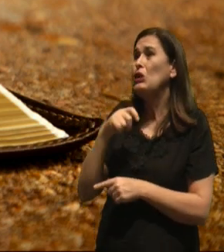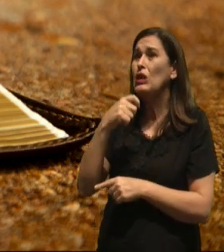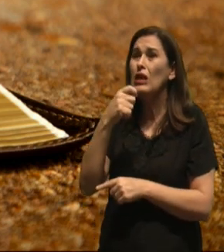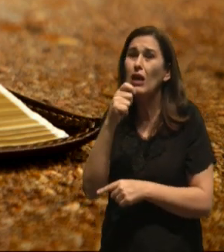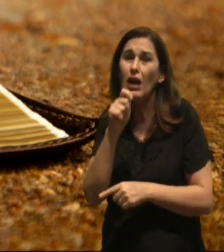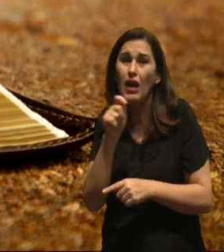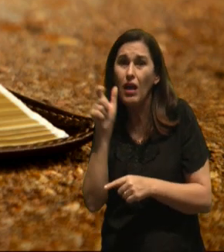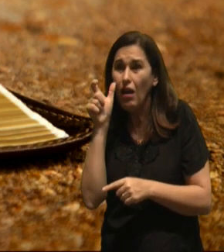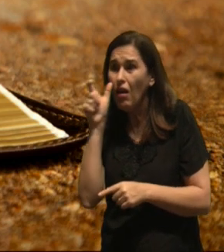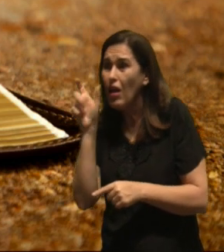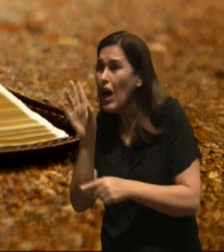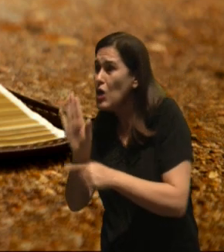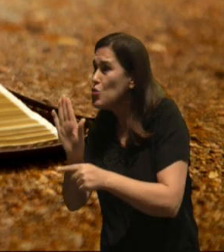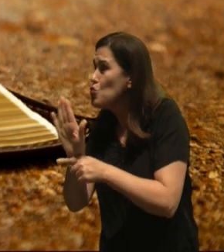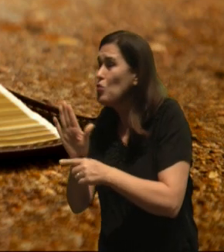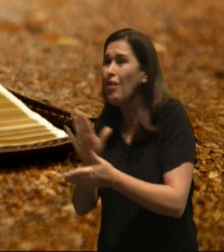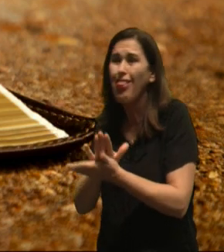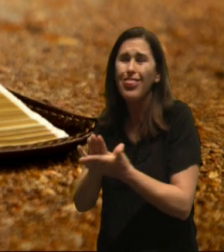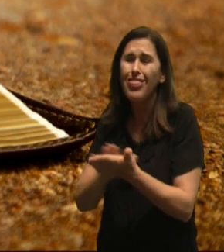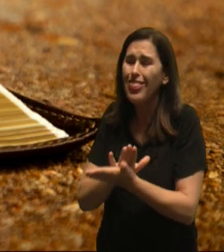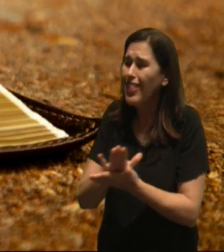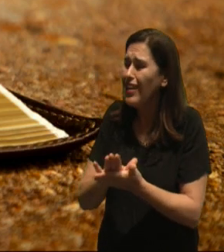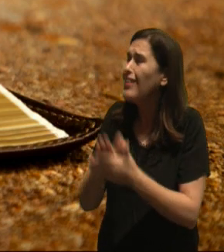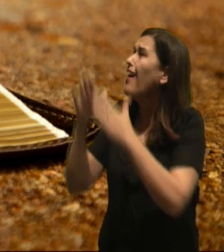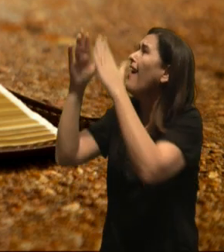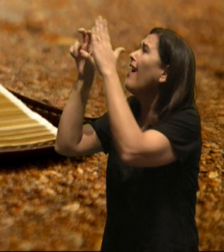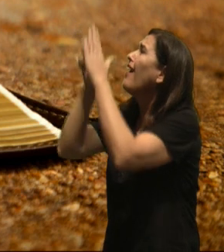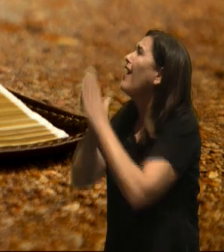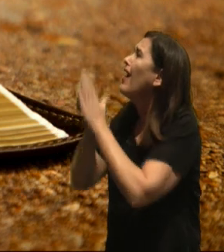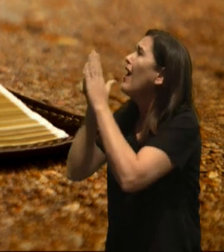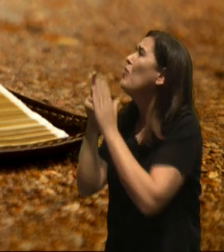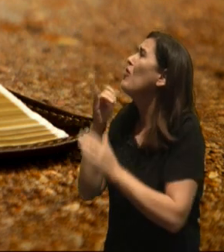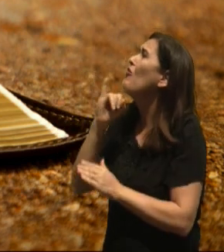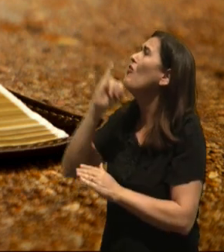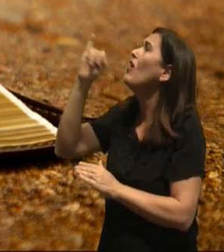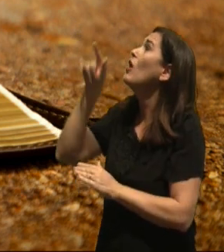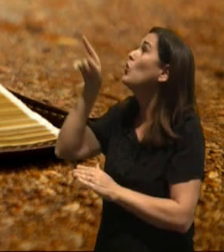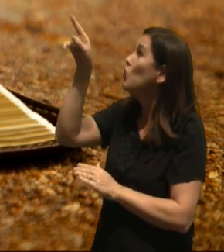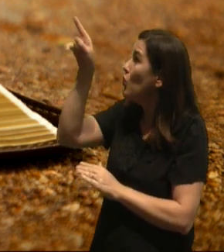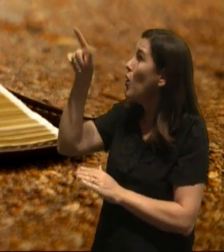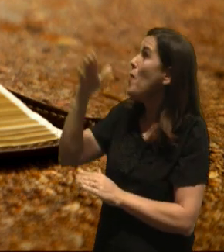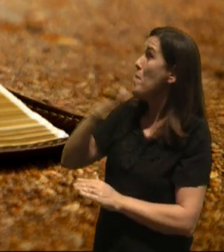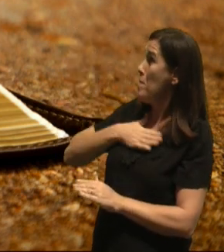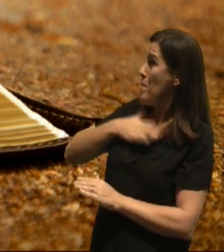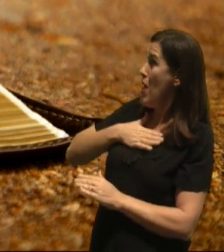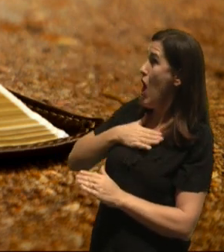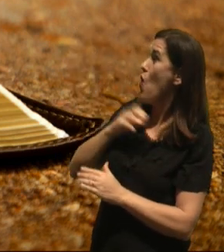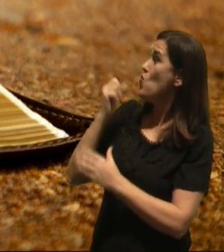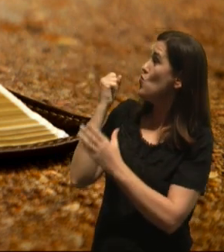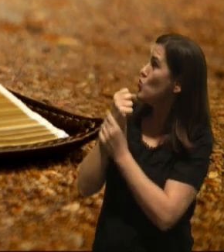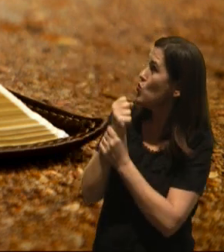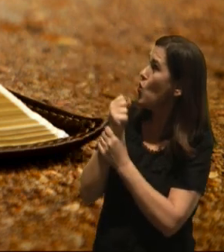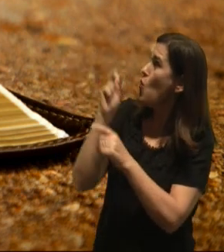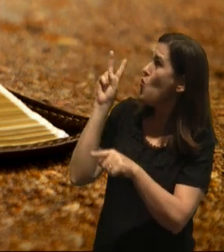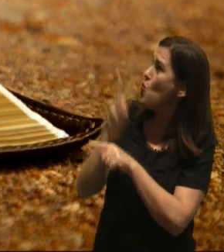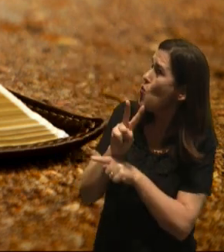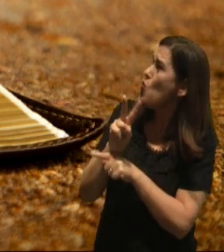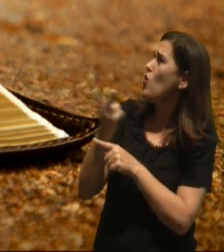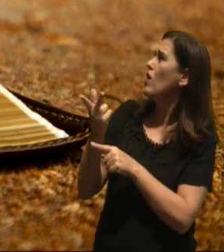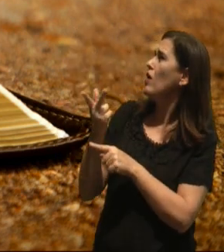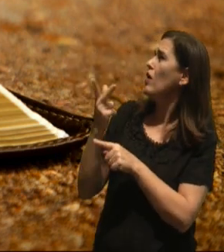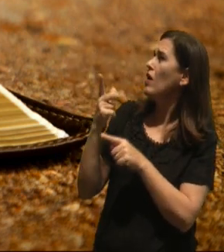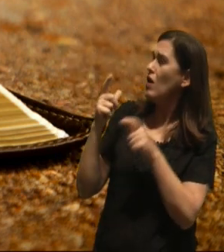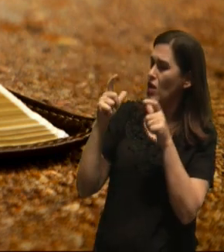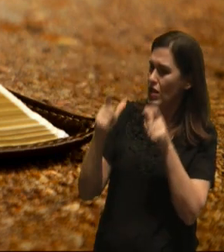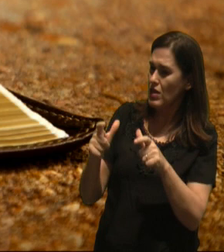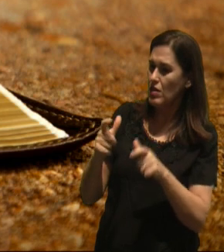mim se interesse. A Ti clamo, Senhor, e digo, Tu és o meu refúgio, o meu quinhão na